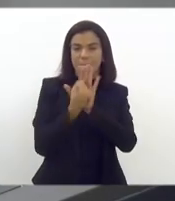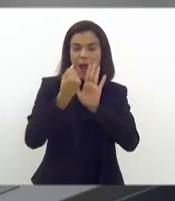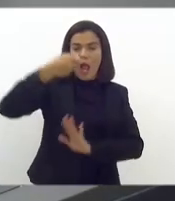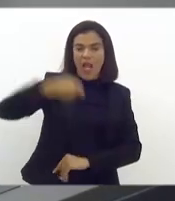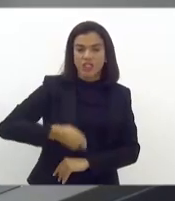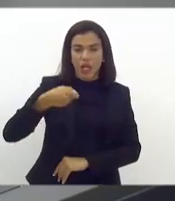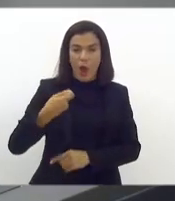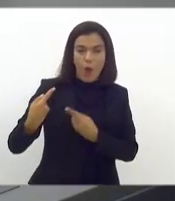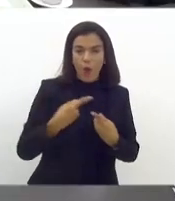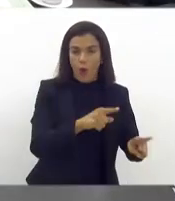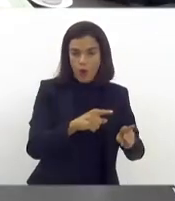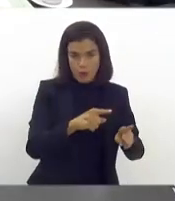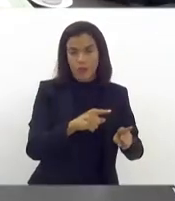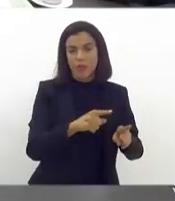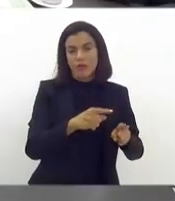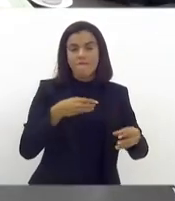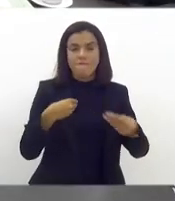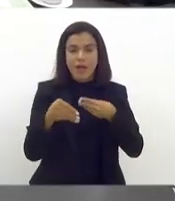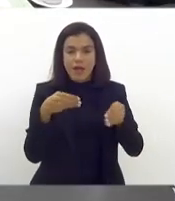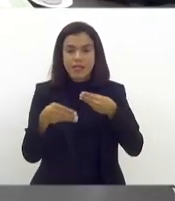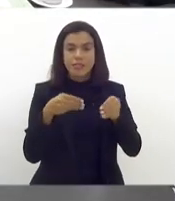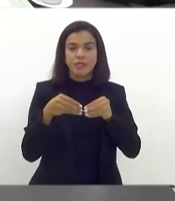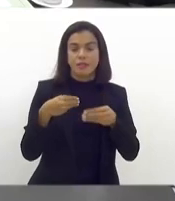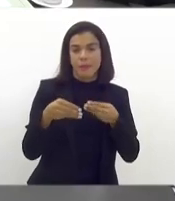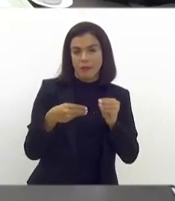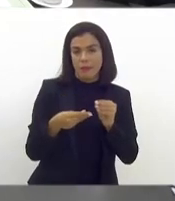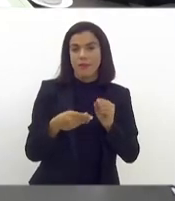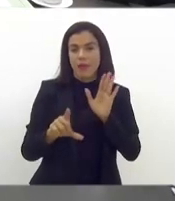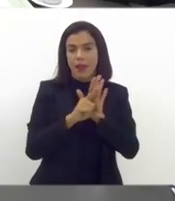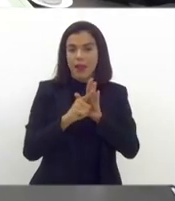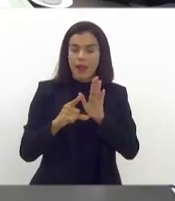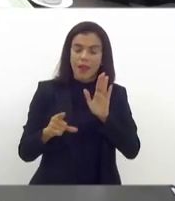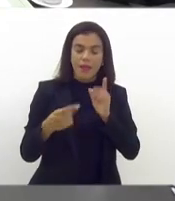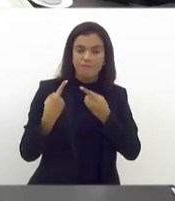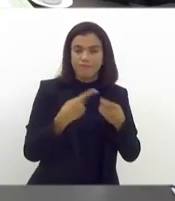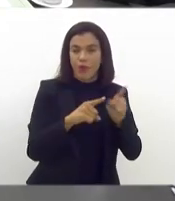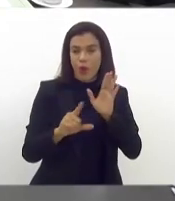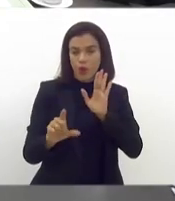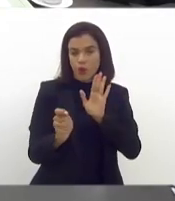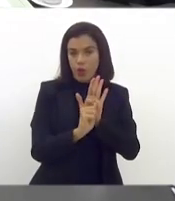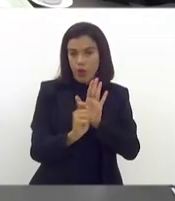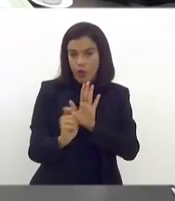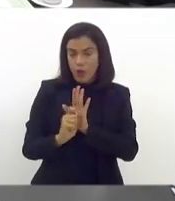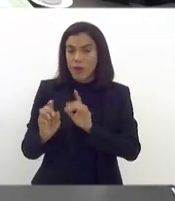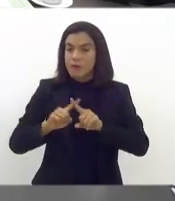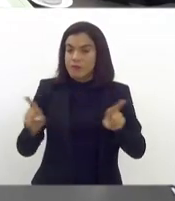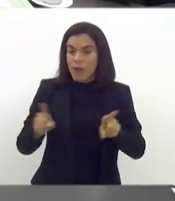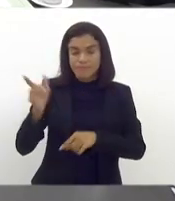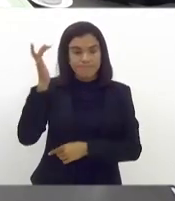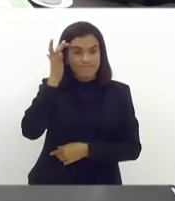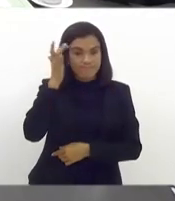radicalmente contra qualquer tipo de flexibilização, atenuação da lei antidrogas. Mas, por outro lado, é uma demonstração de maturidade do